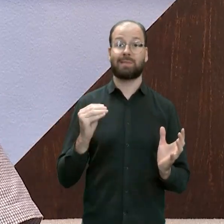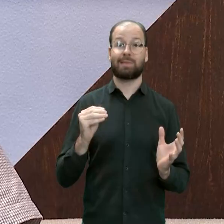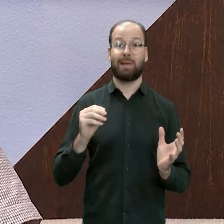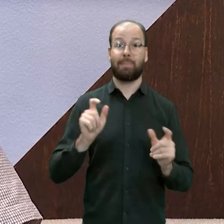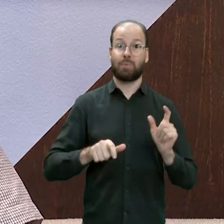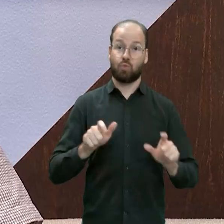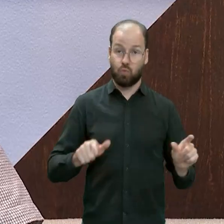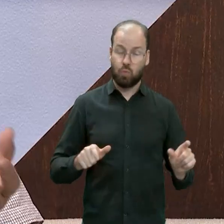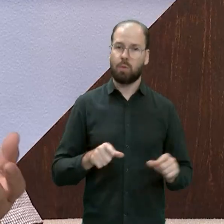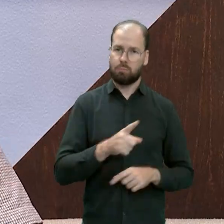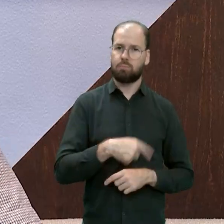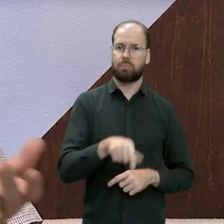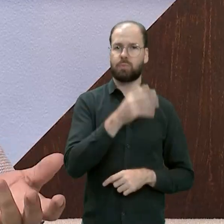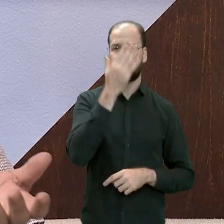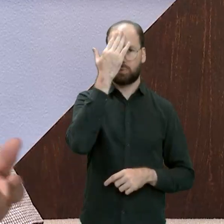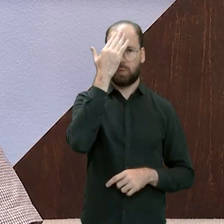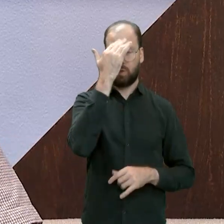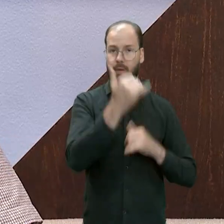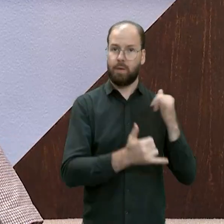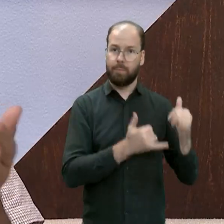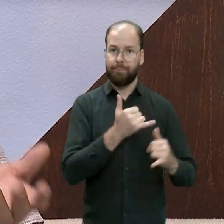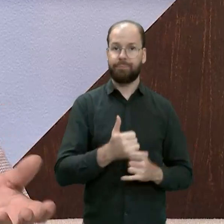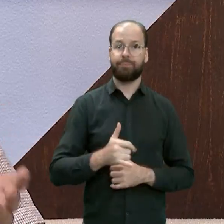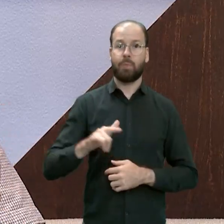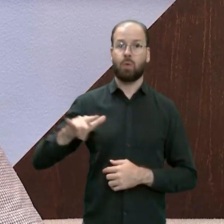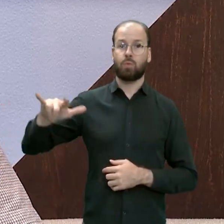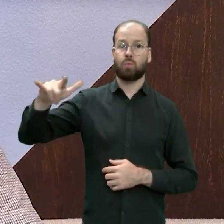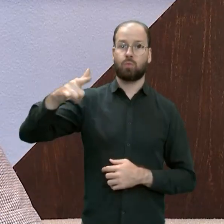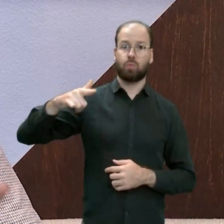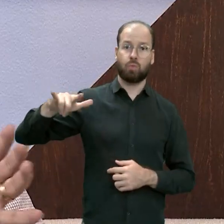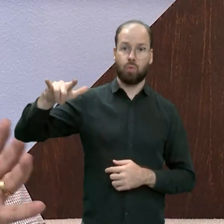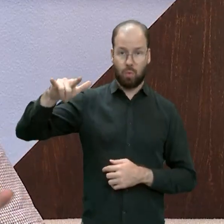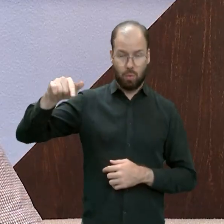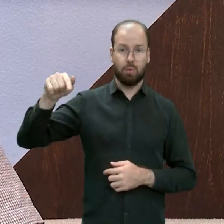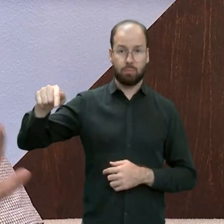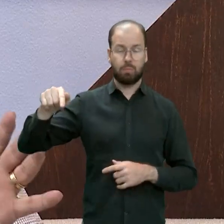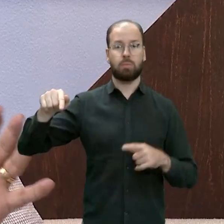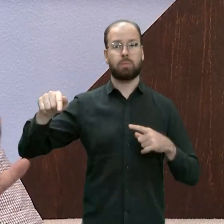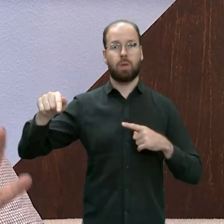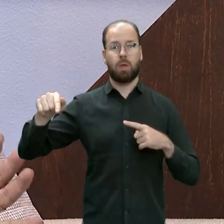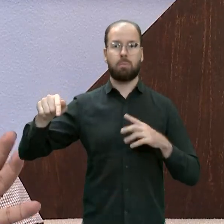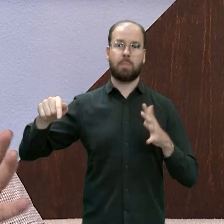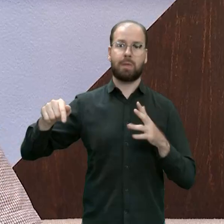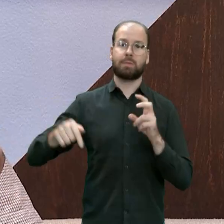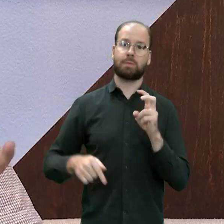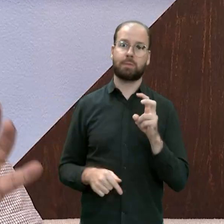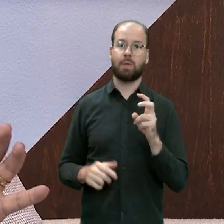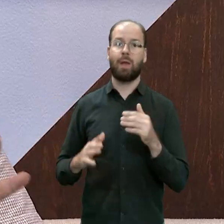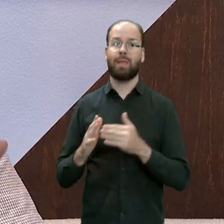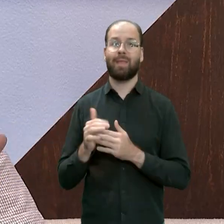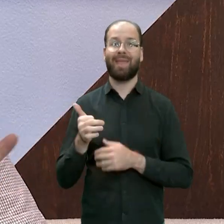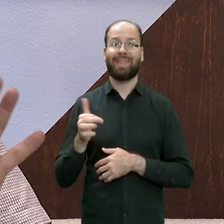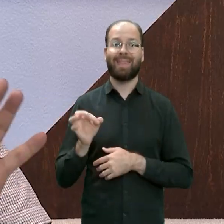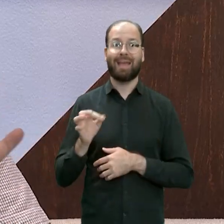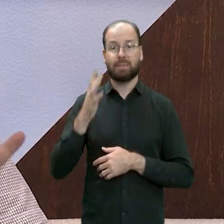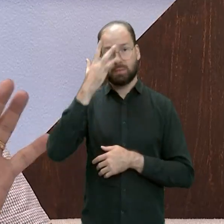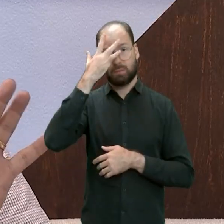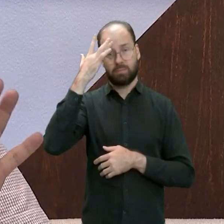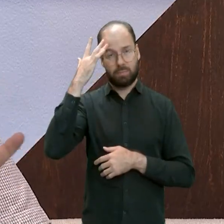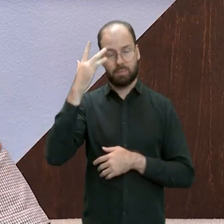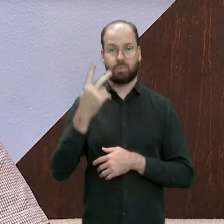do que acontece. Então, o drone, diretamente, tem em torno de 5 a 10 pessoas envolvidas